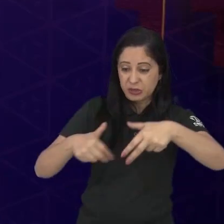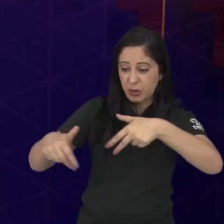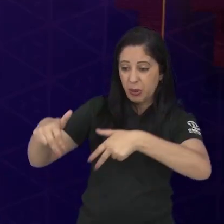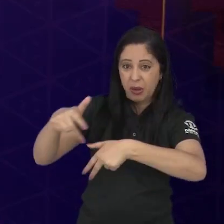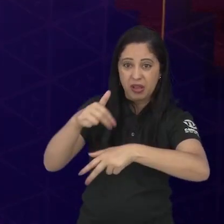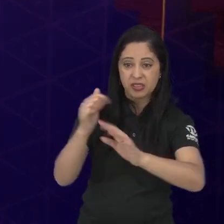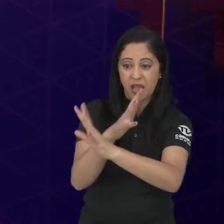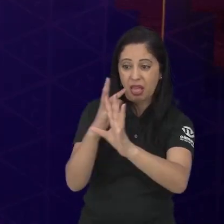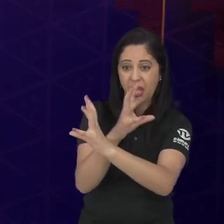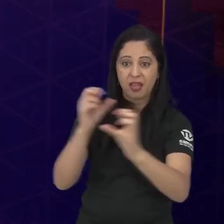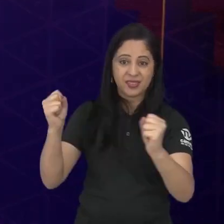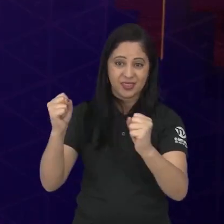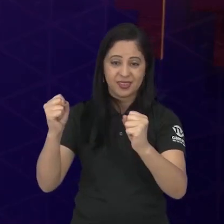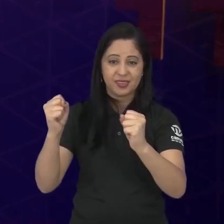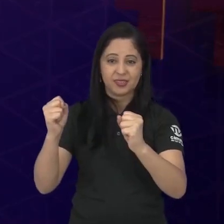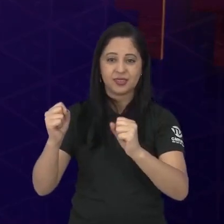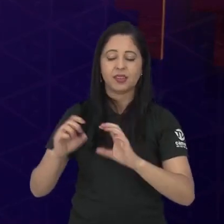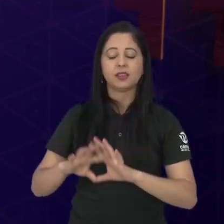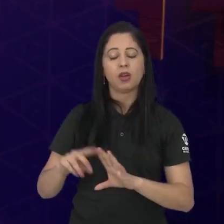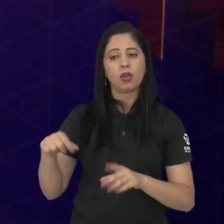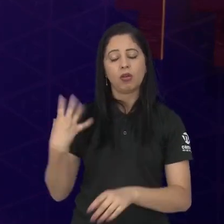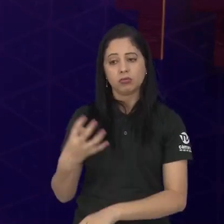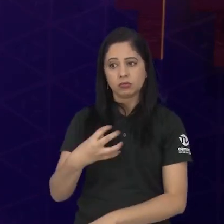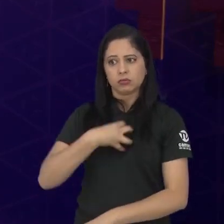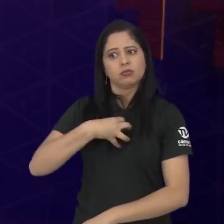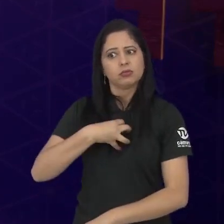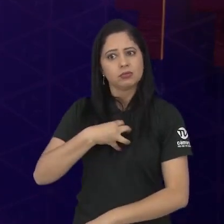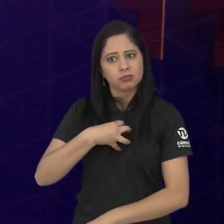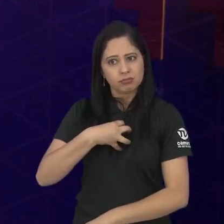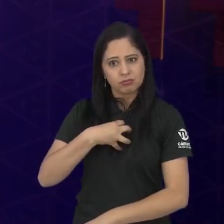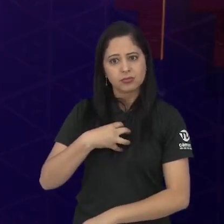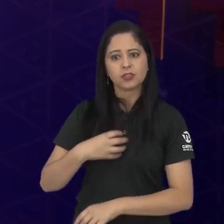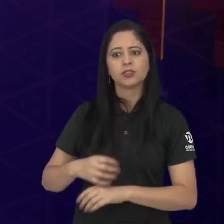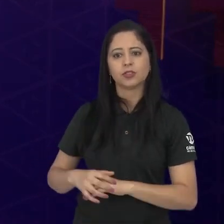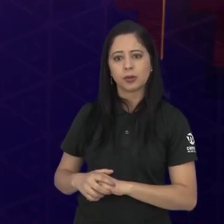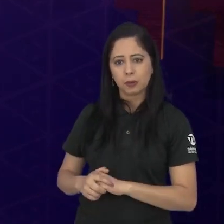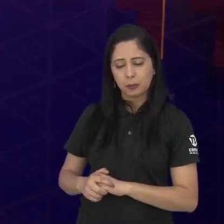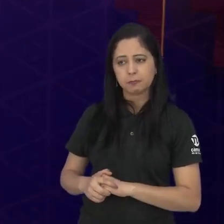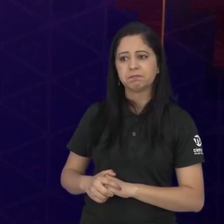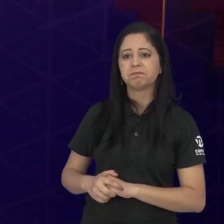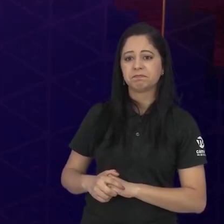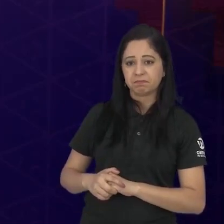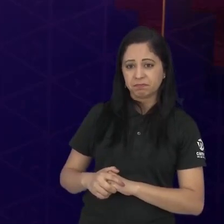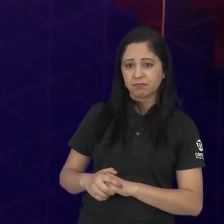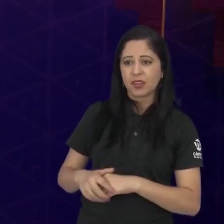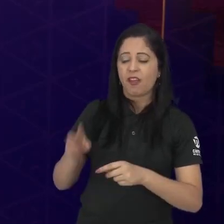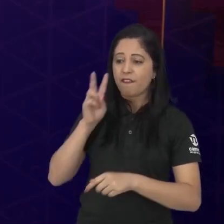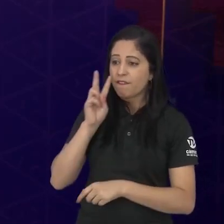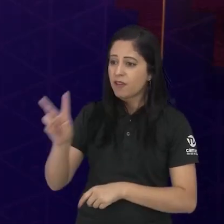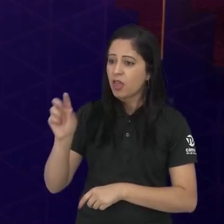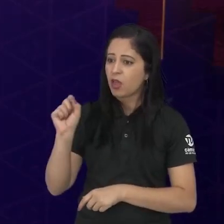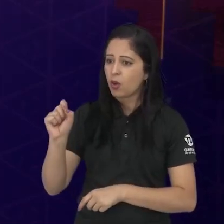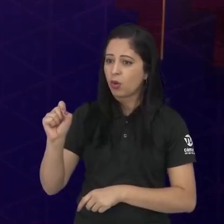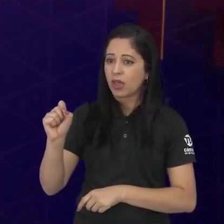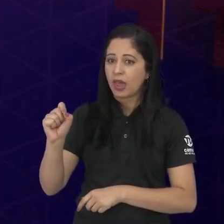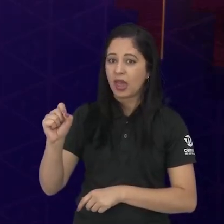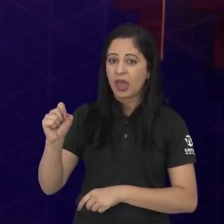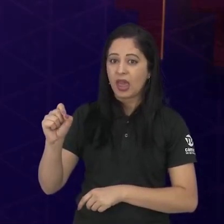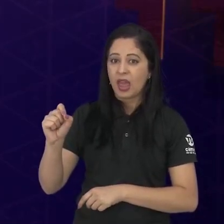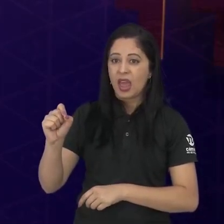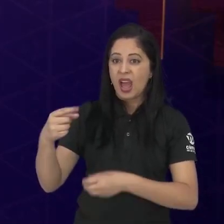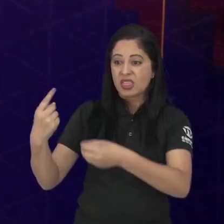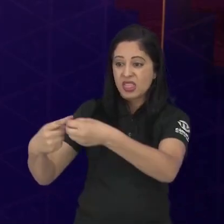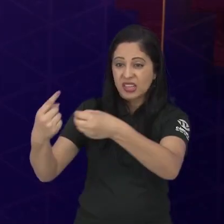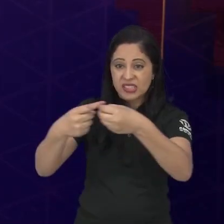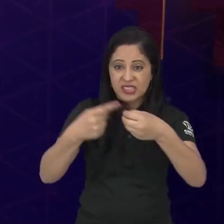a voltar e tudo mais, e chocou bastante a galera, né, de ver nas cidades,